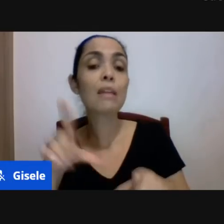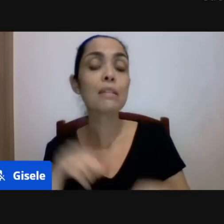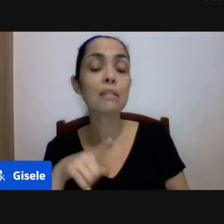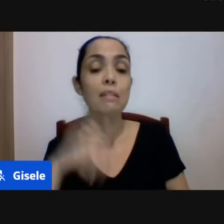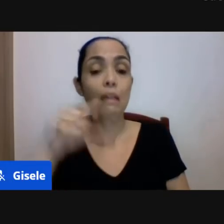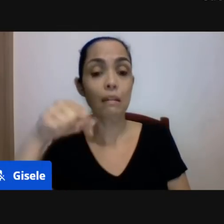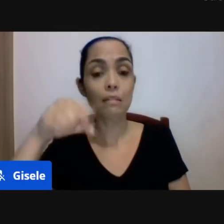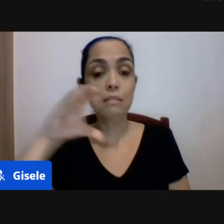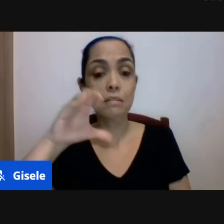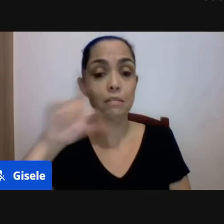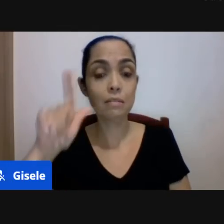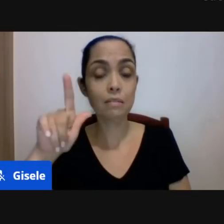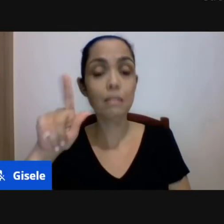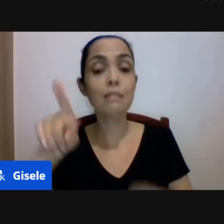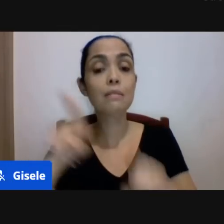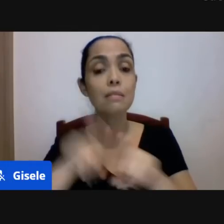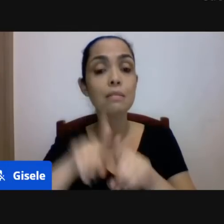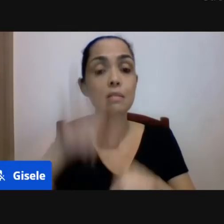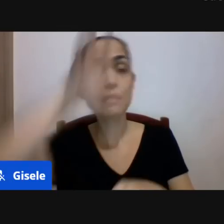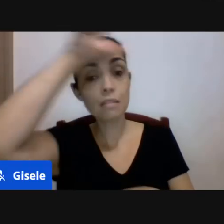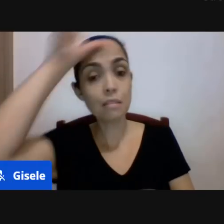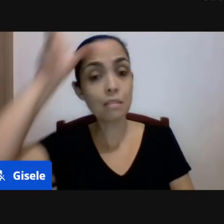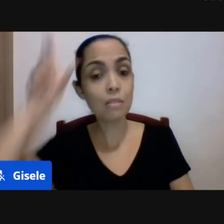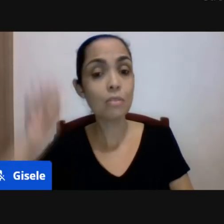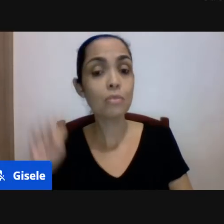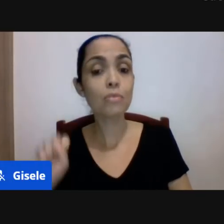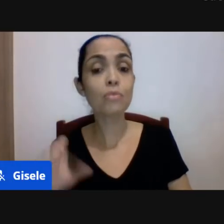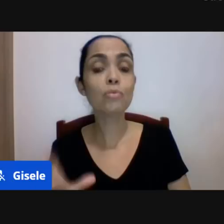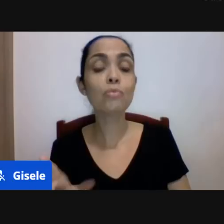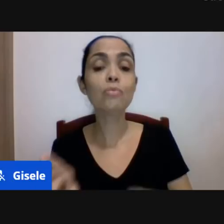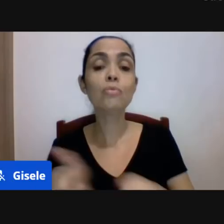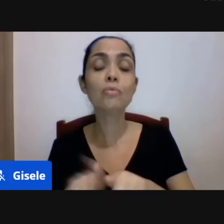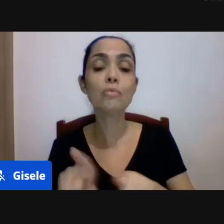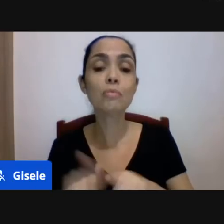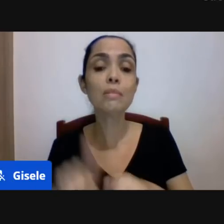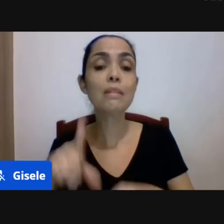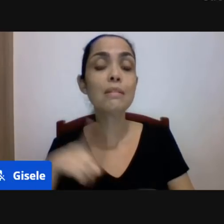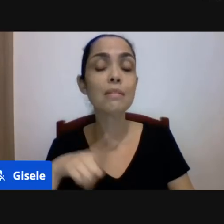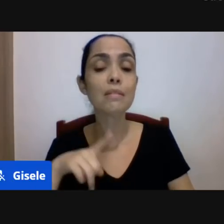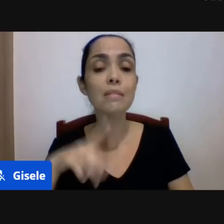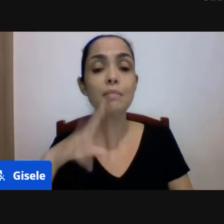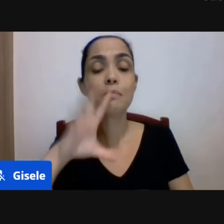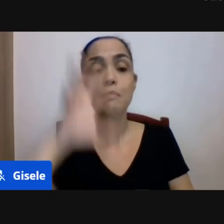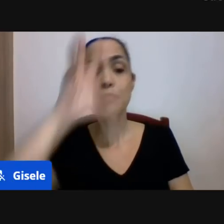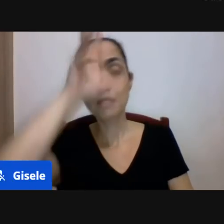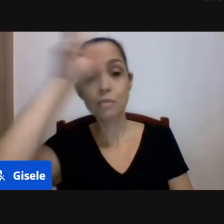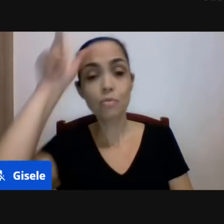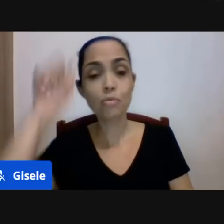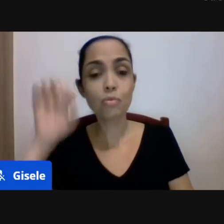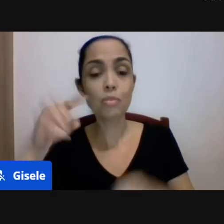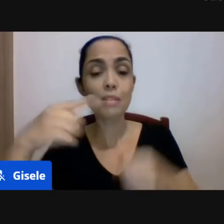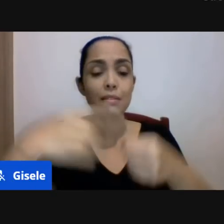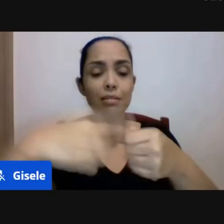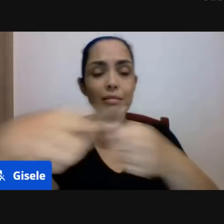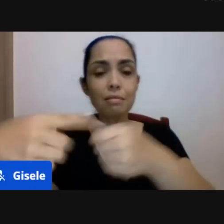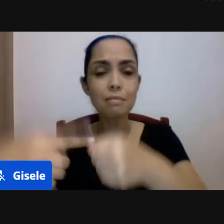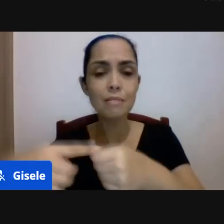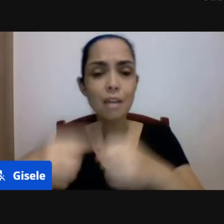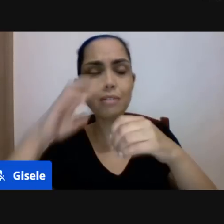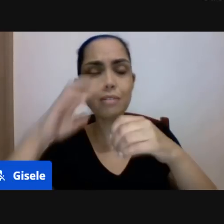ainda teve aquele privilégio, né, em Mato Grosso do Sul, de ter todas as cidades da fronteira vacinadas. E isso também vai servir como uma barreira para Campo